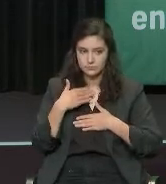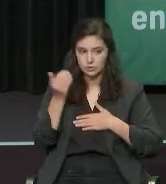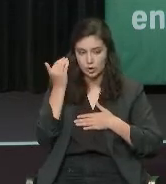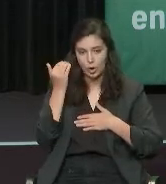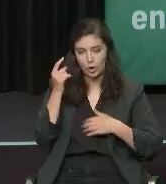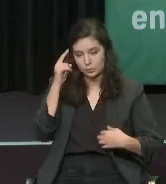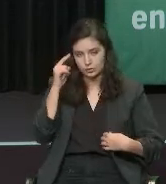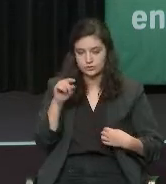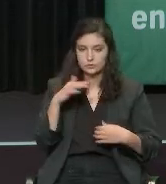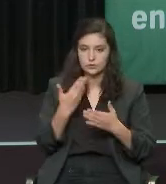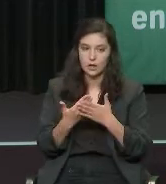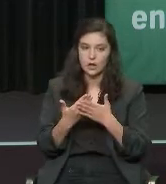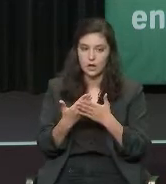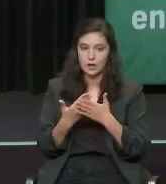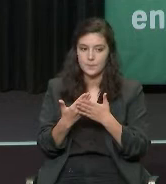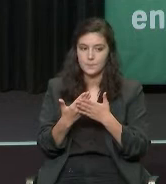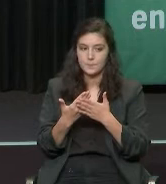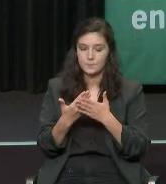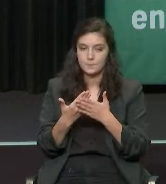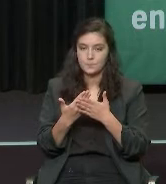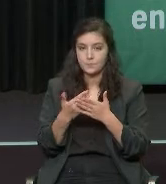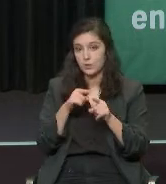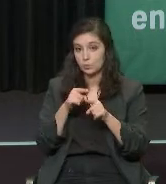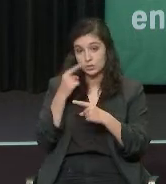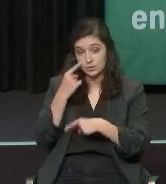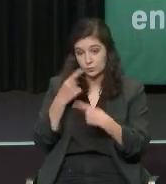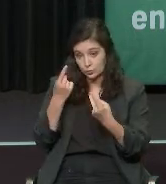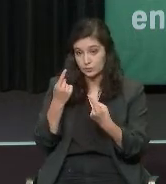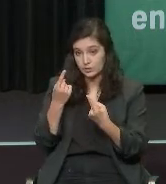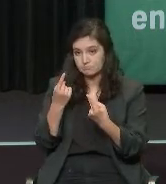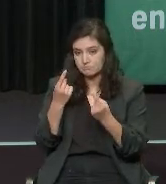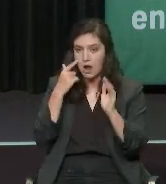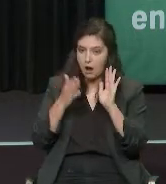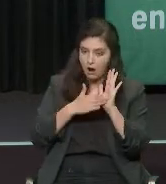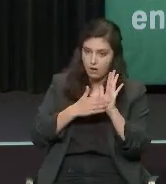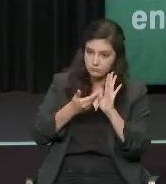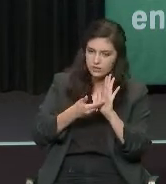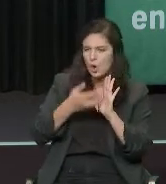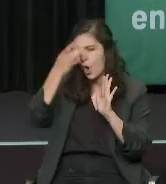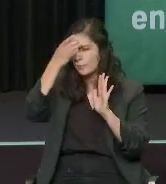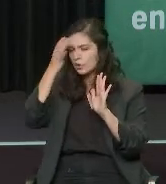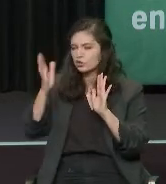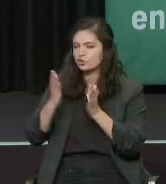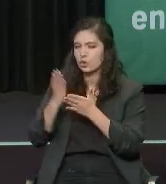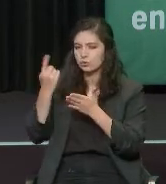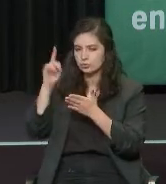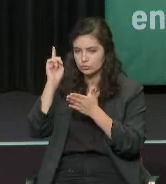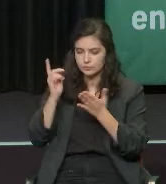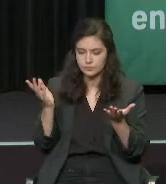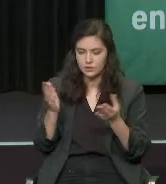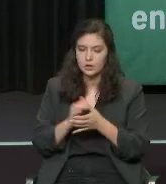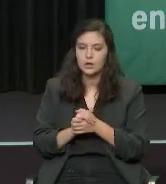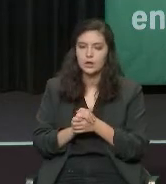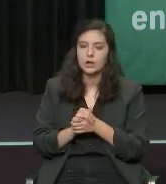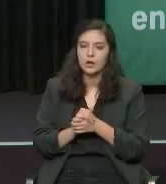depois ajudar à formação da política pública com base em evidências e não apenas opiniões, e depois também